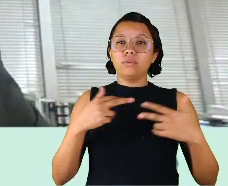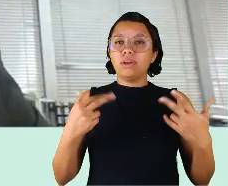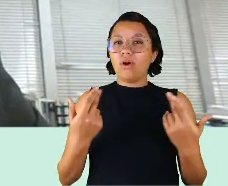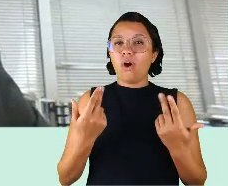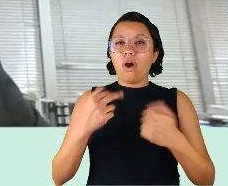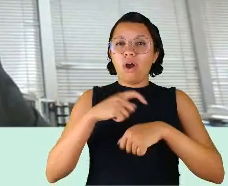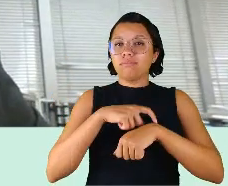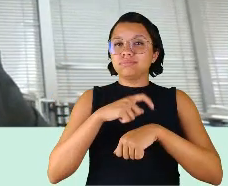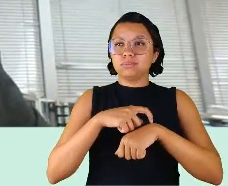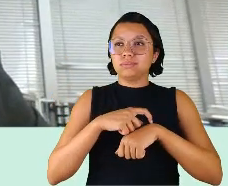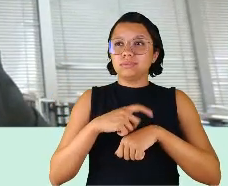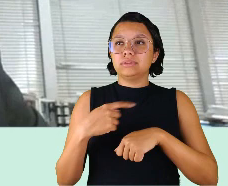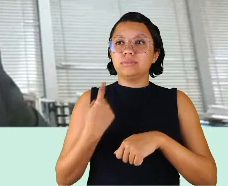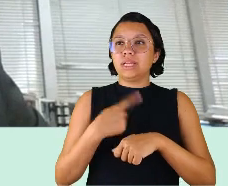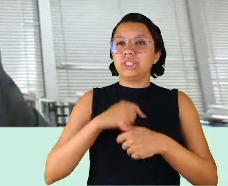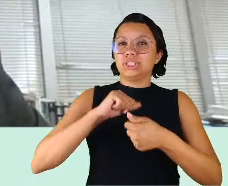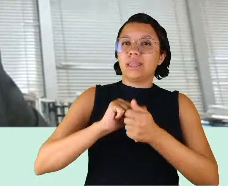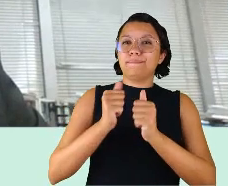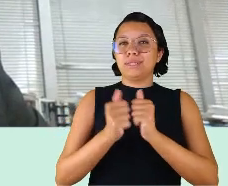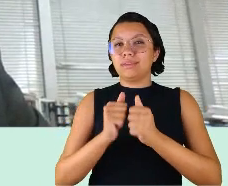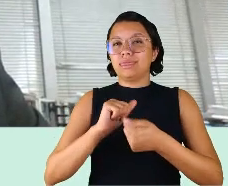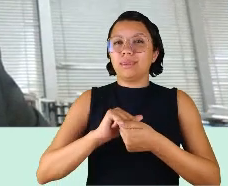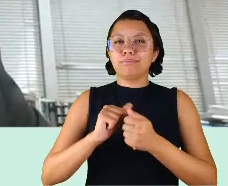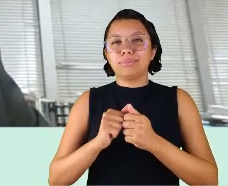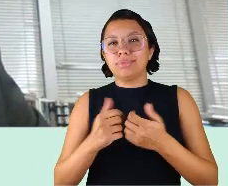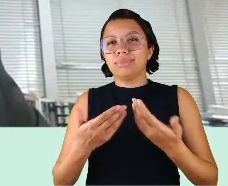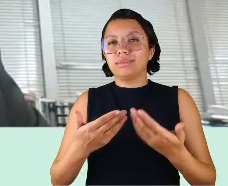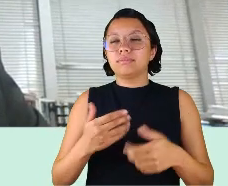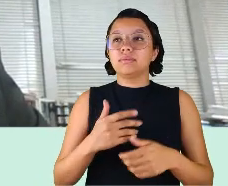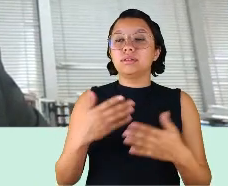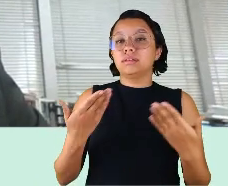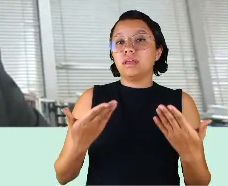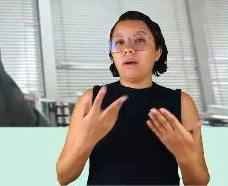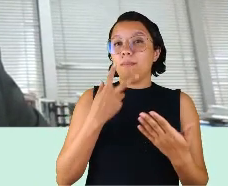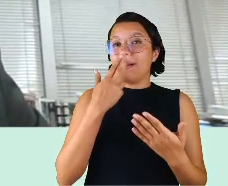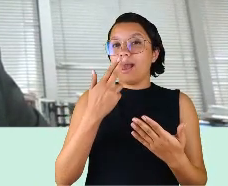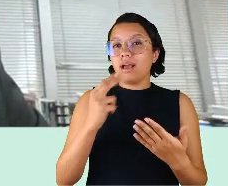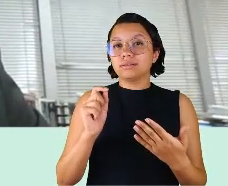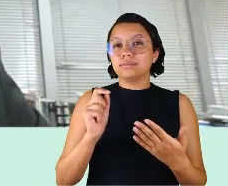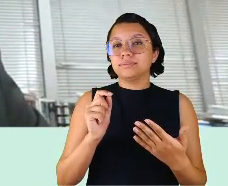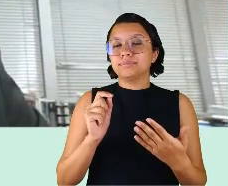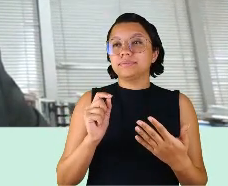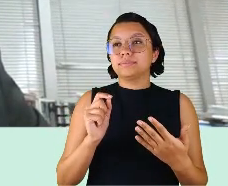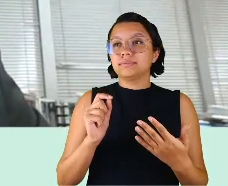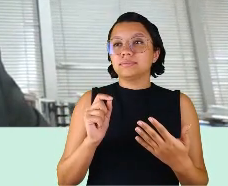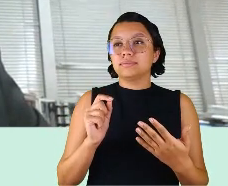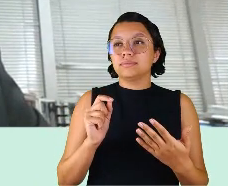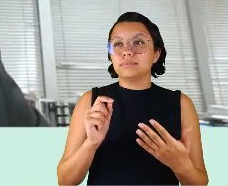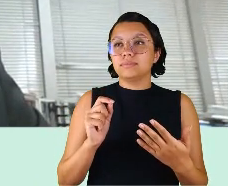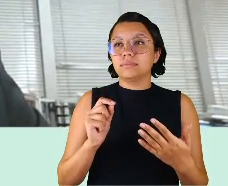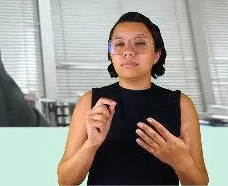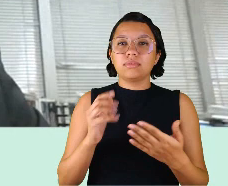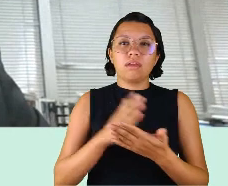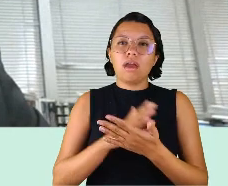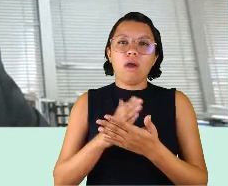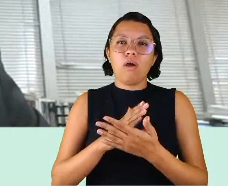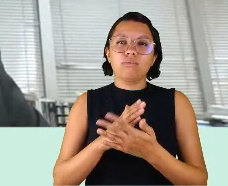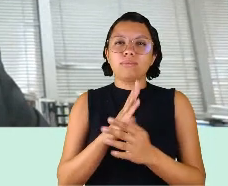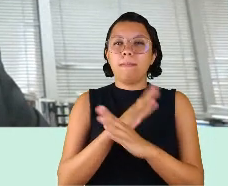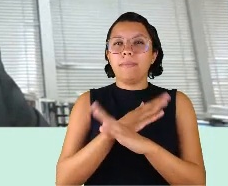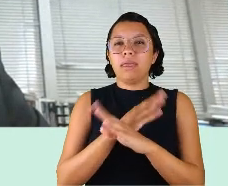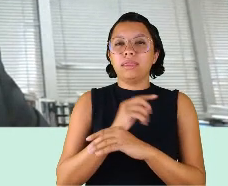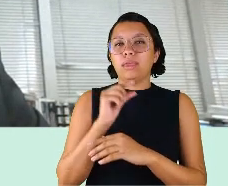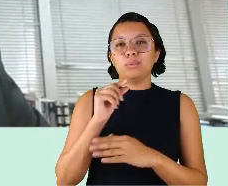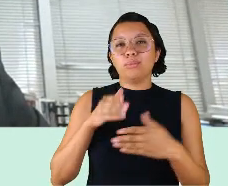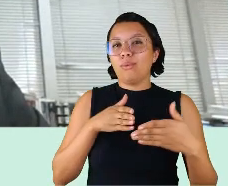mesmo tempo para a gente ir se adaptando. Então, às vezes parece que alguns perderam um pouco o rumo,